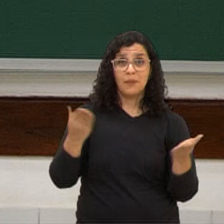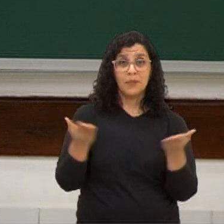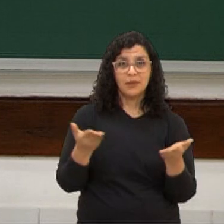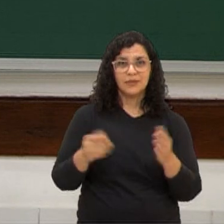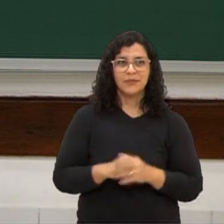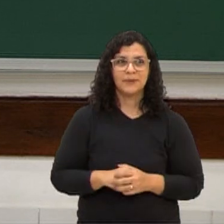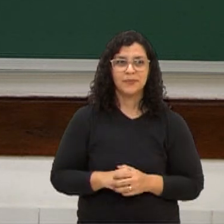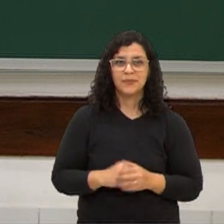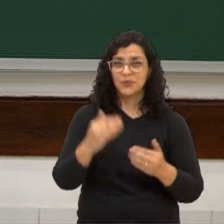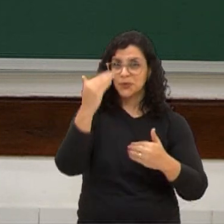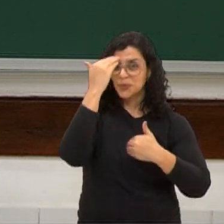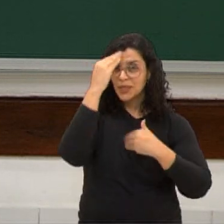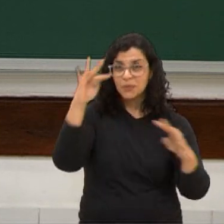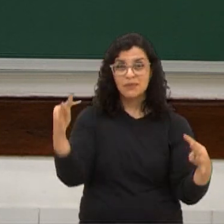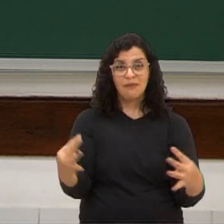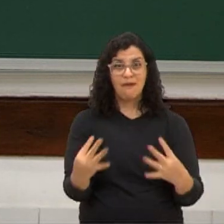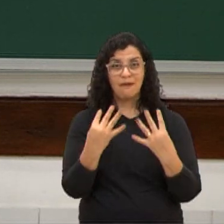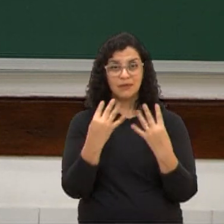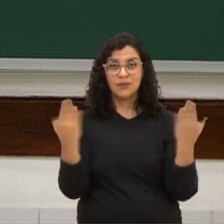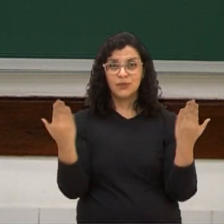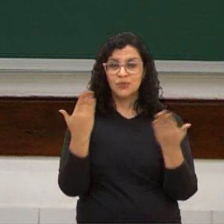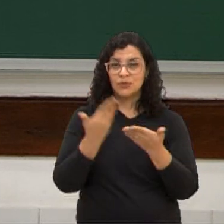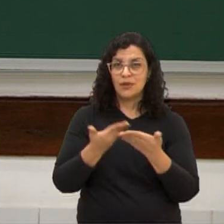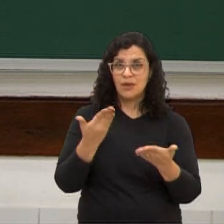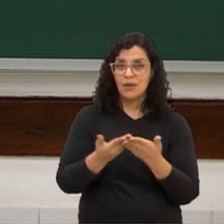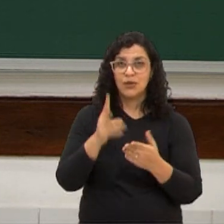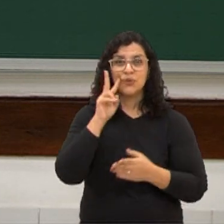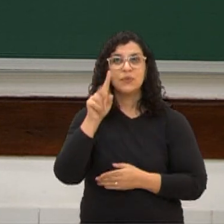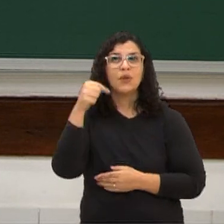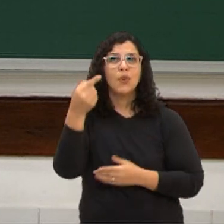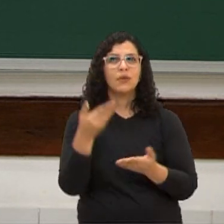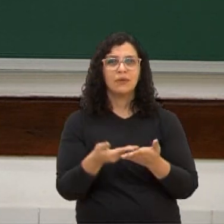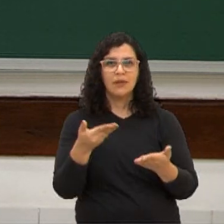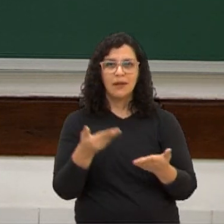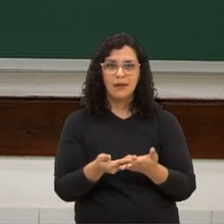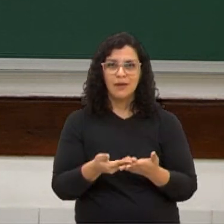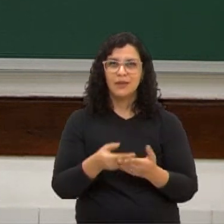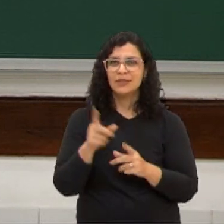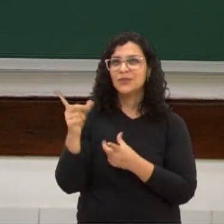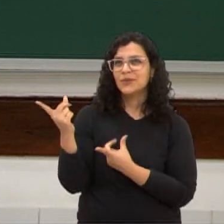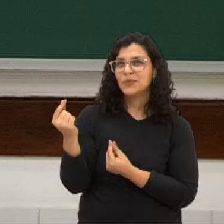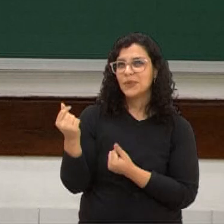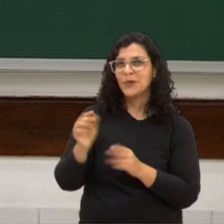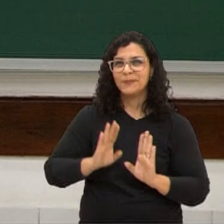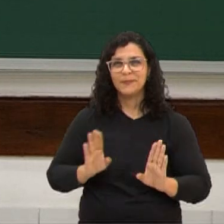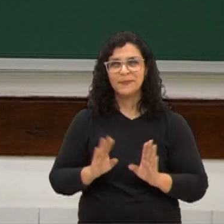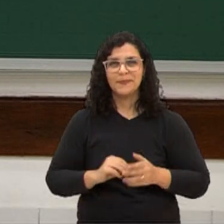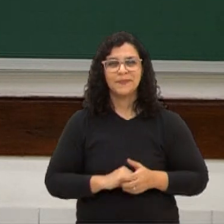Muito obrigada pela atenção de vocês nessa aula. Nos vemos na nossa próxima aula de espanhol.